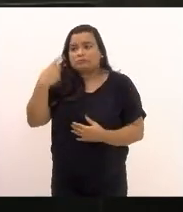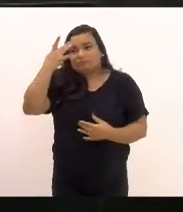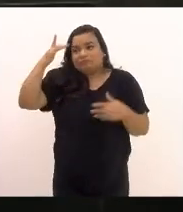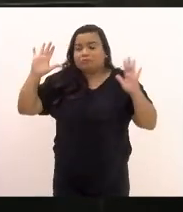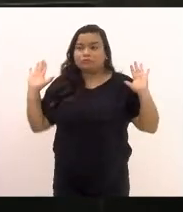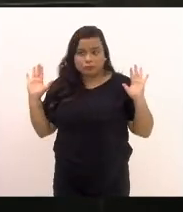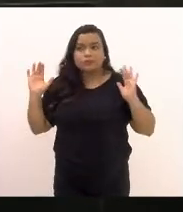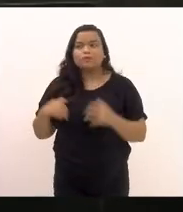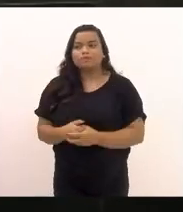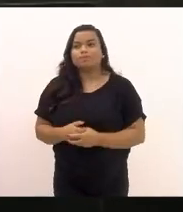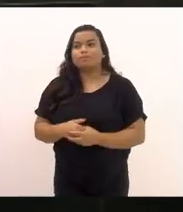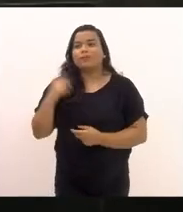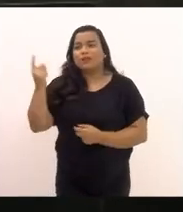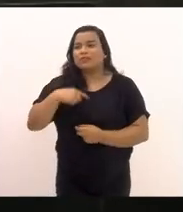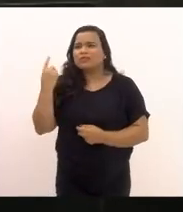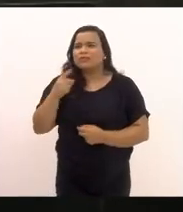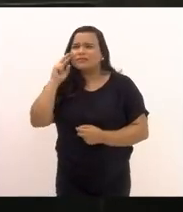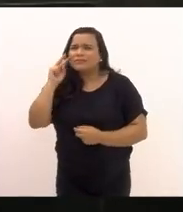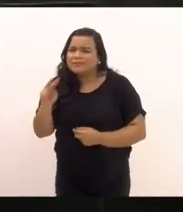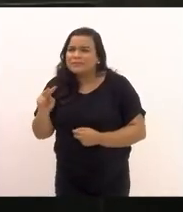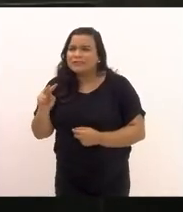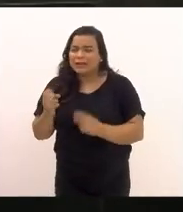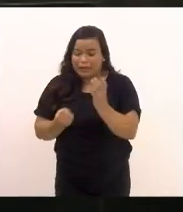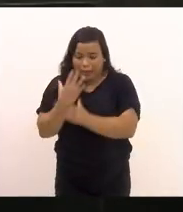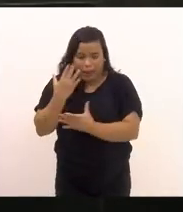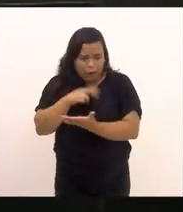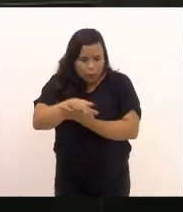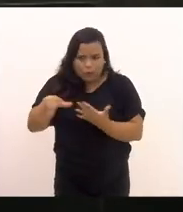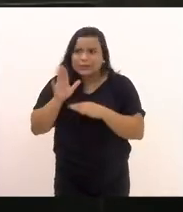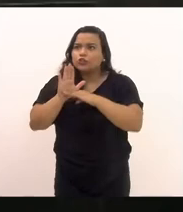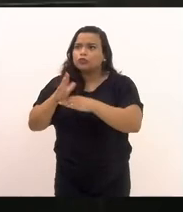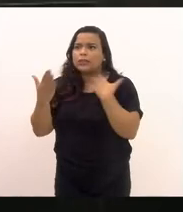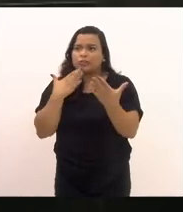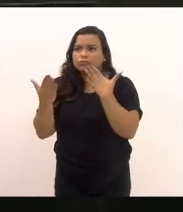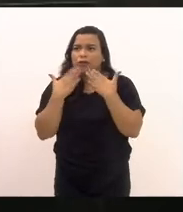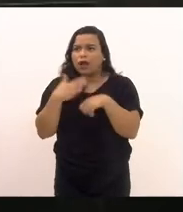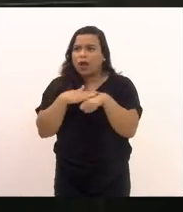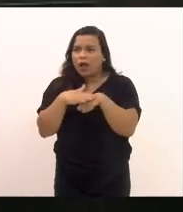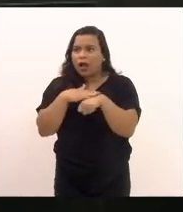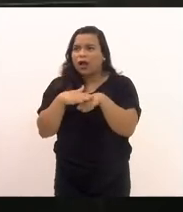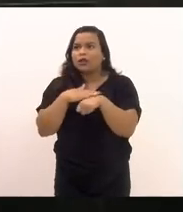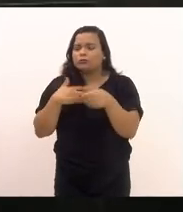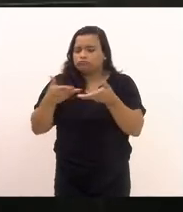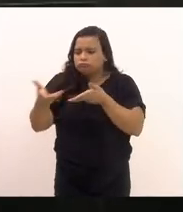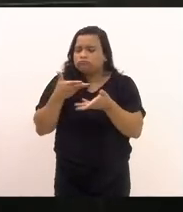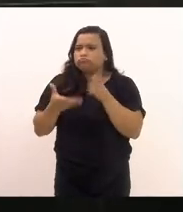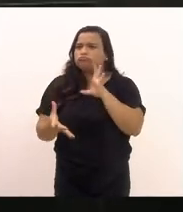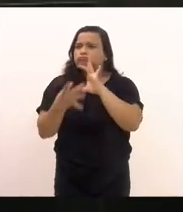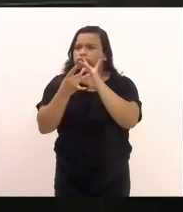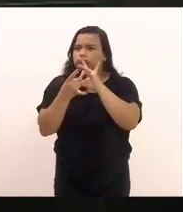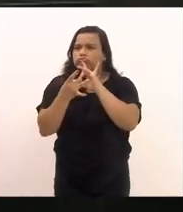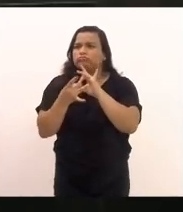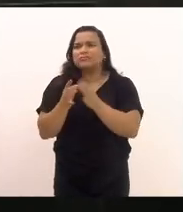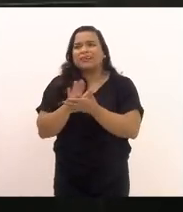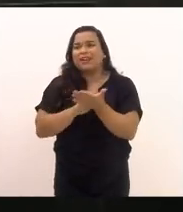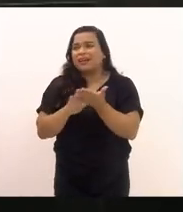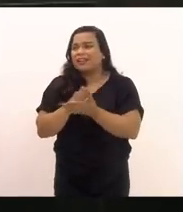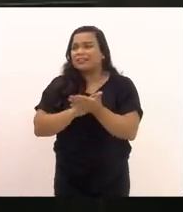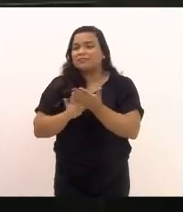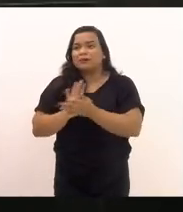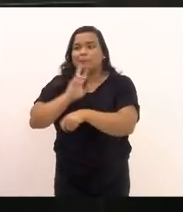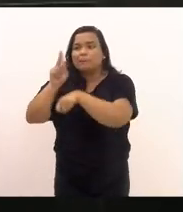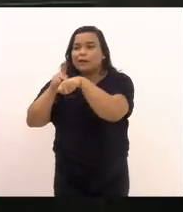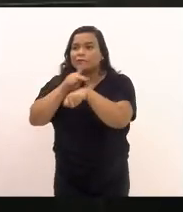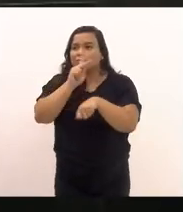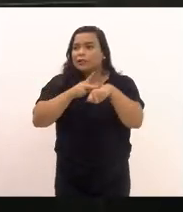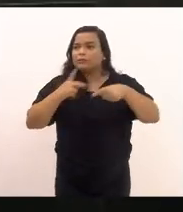contribuiu para que a gente pudesse construir uma solução de diálogo, de diplomacia, de entendimento entre os países beligerantes.